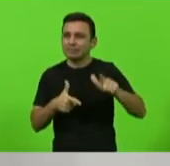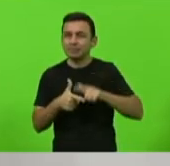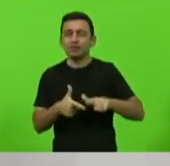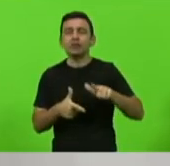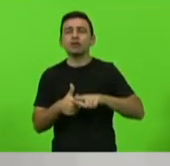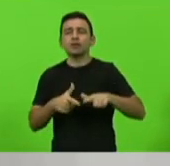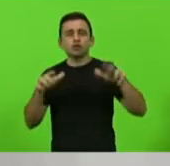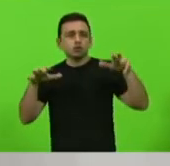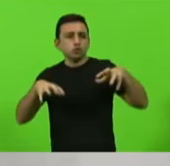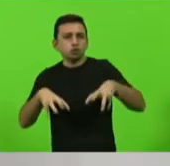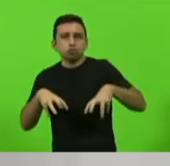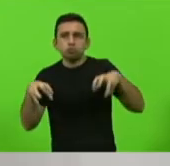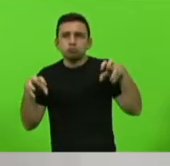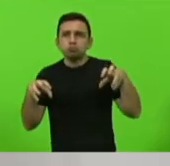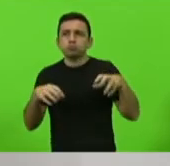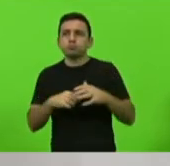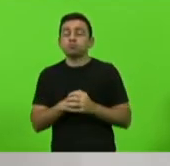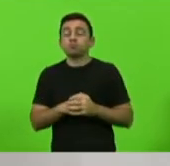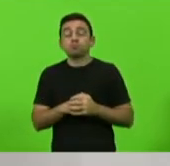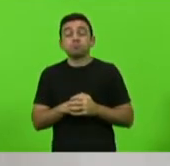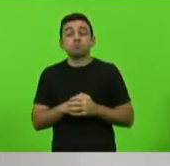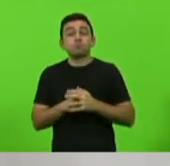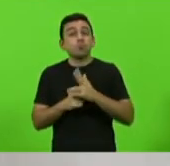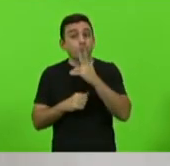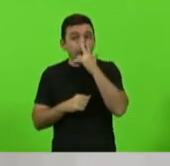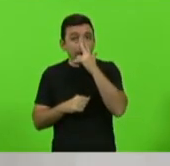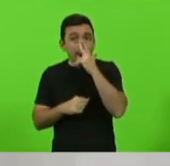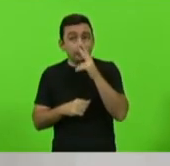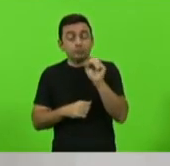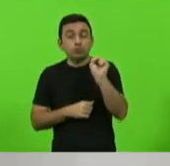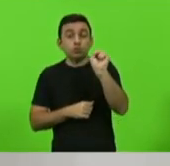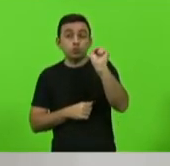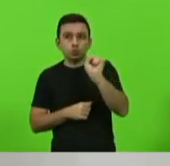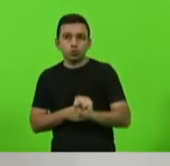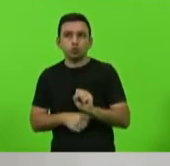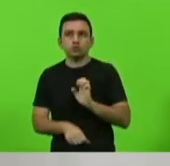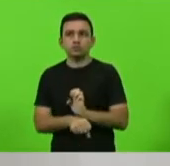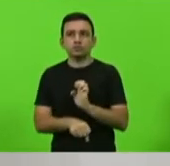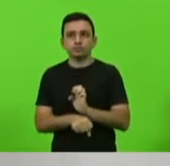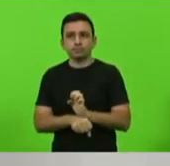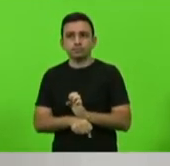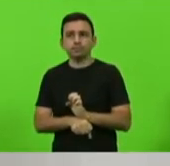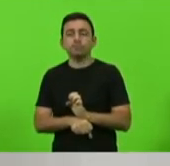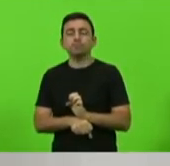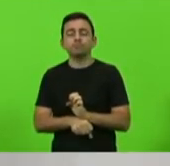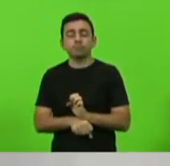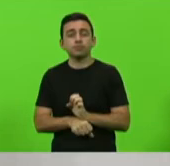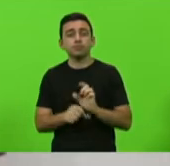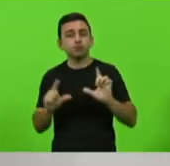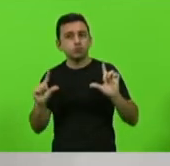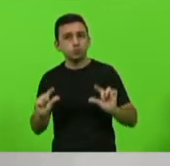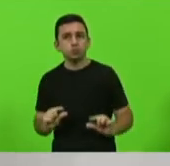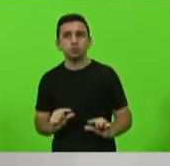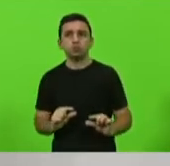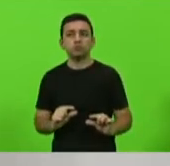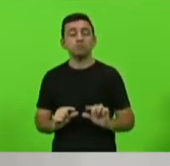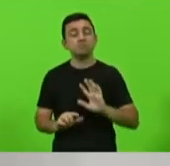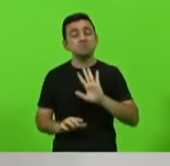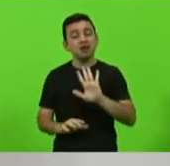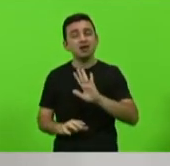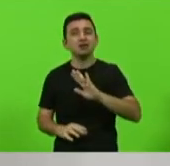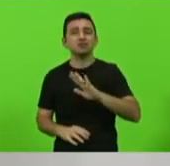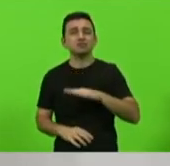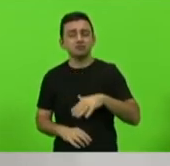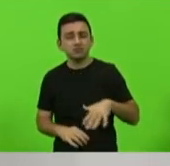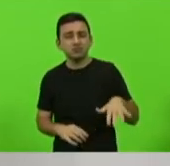estiagem, aparentemente o sul do estado não tanto, mas pelas condições, pelo que